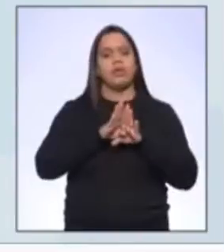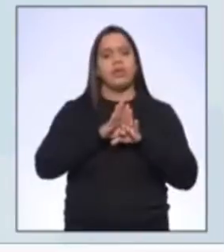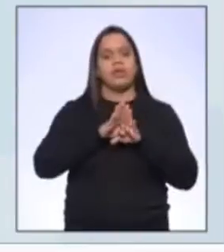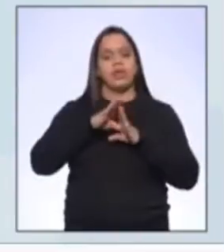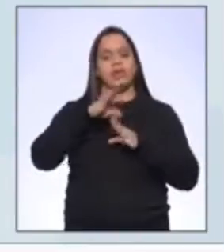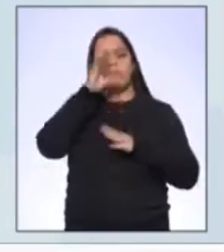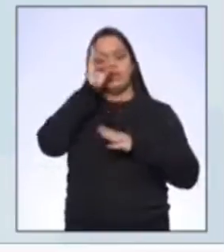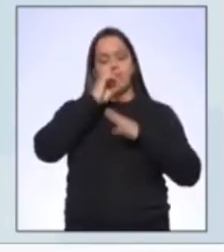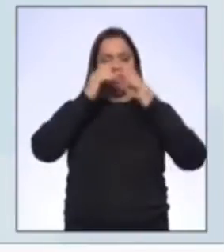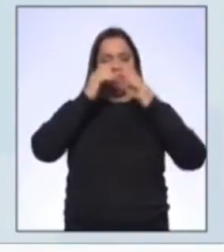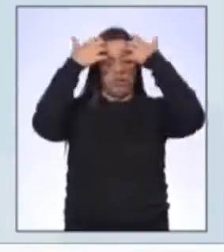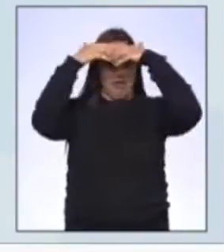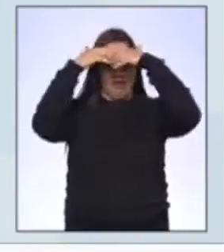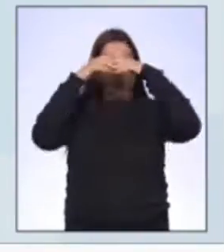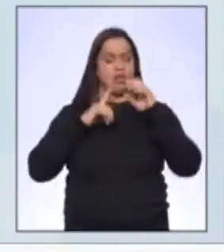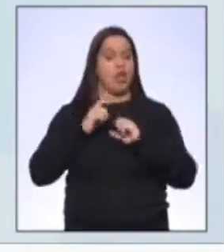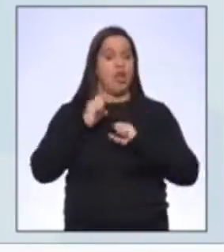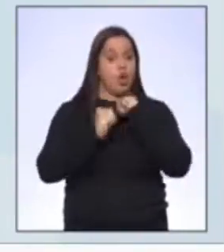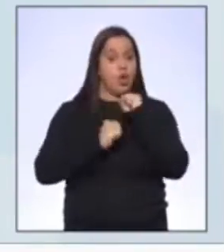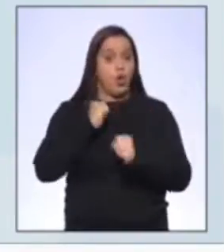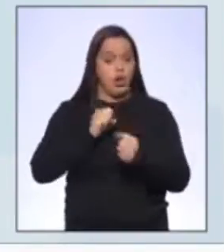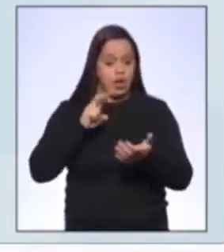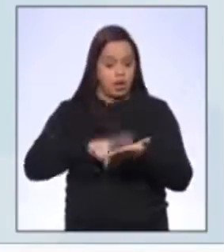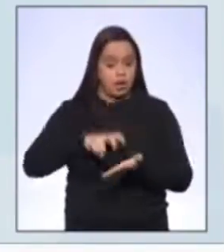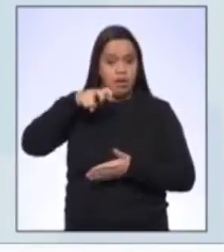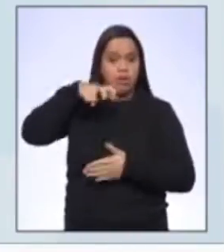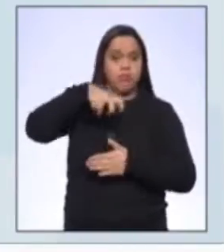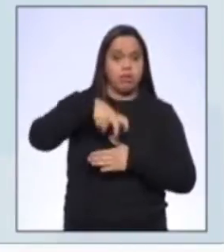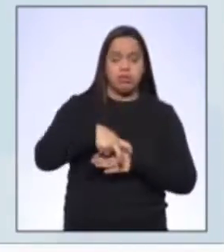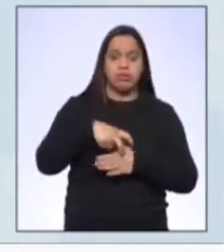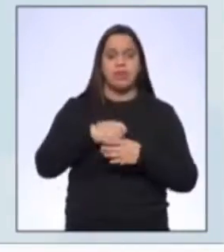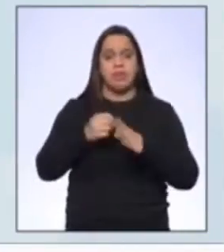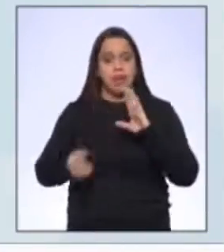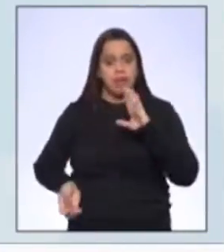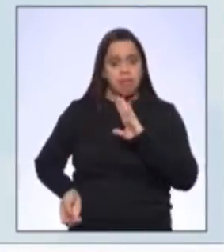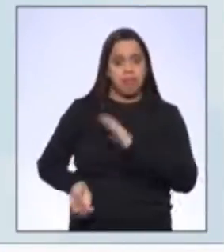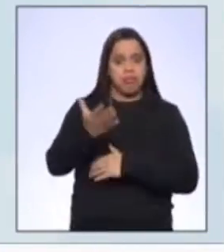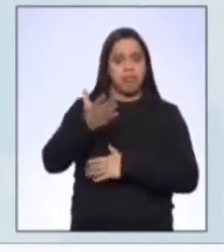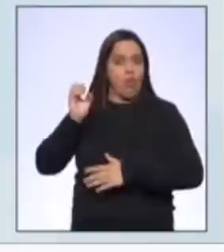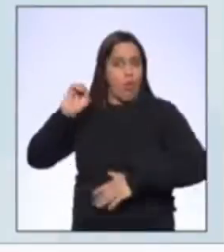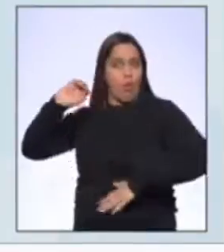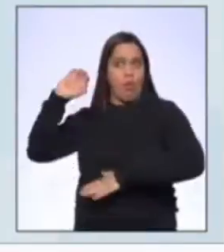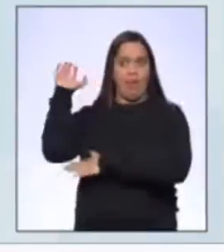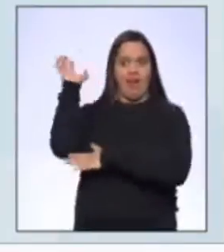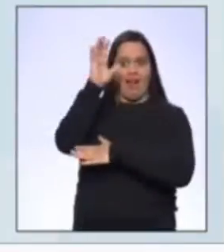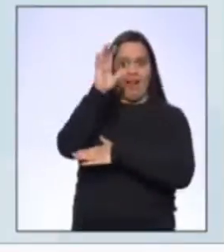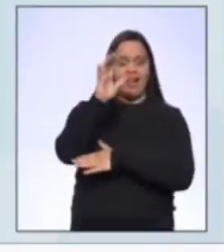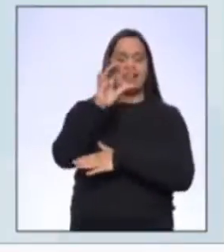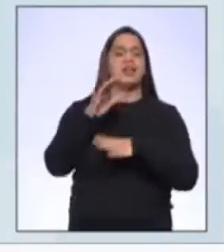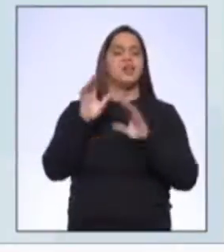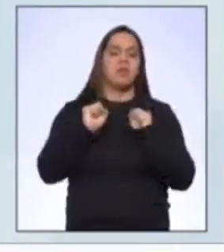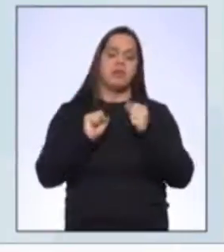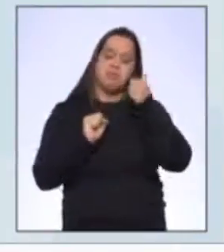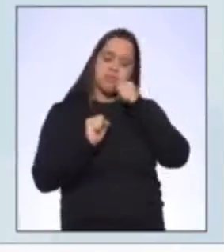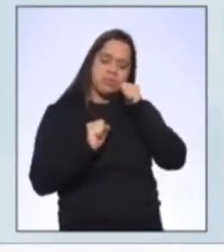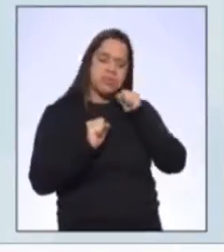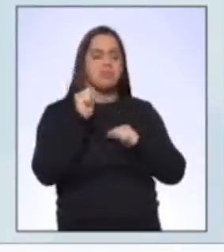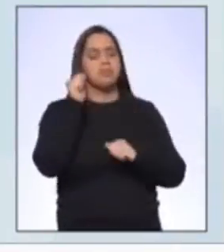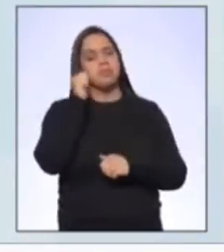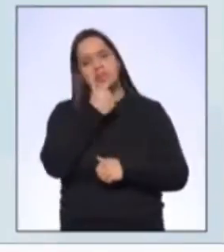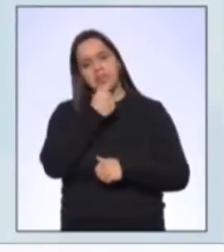corrida de salto os lançamentos e arremessos tanto para o o quanto no masculino